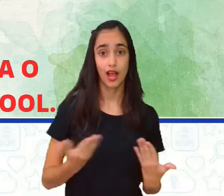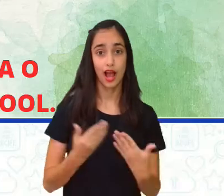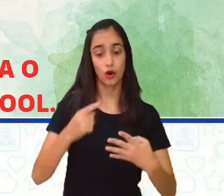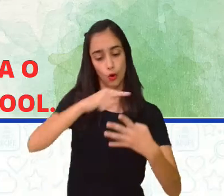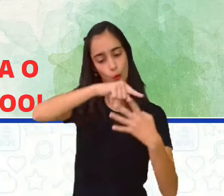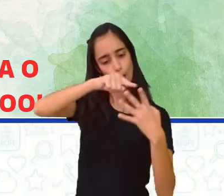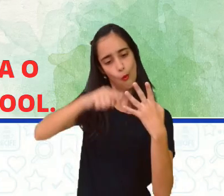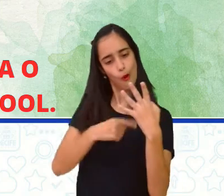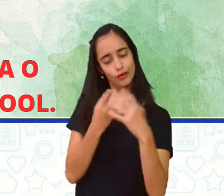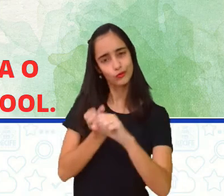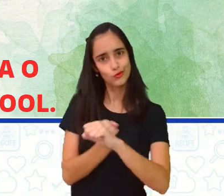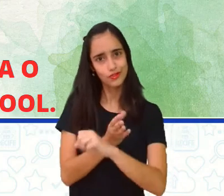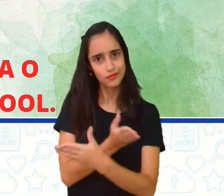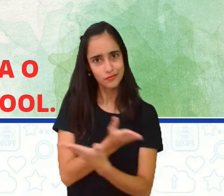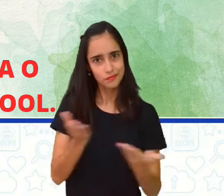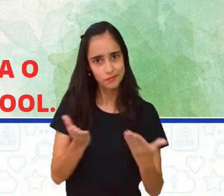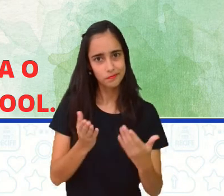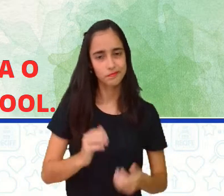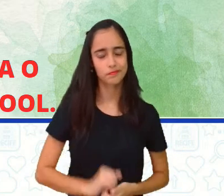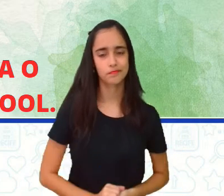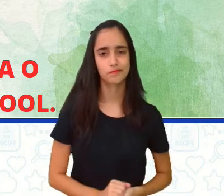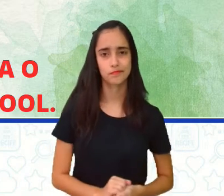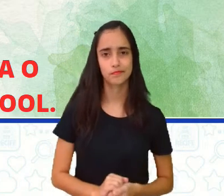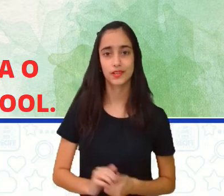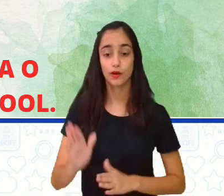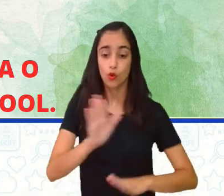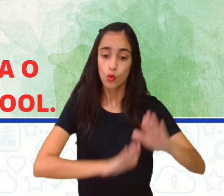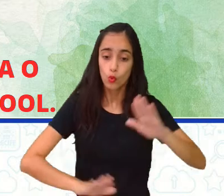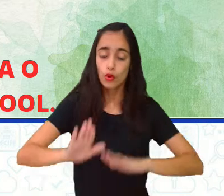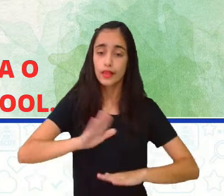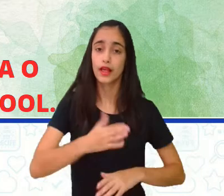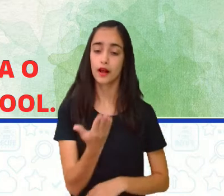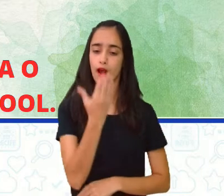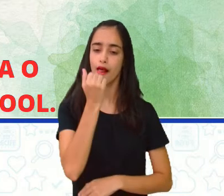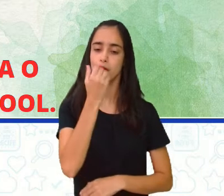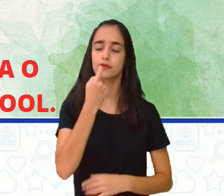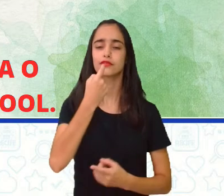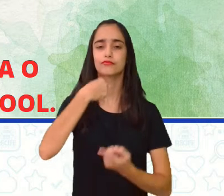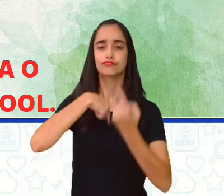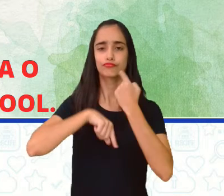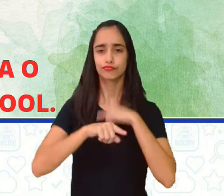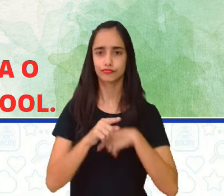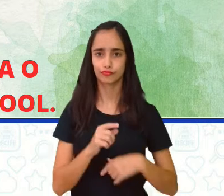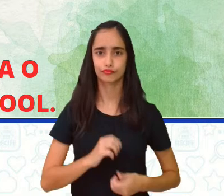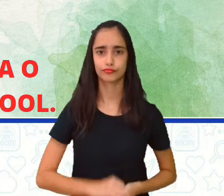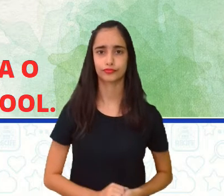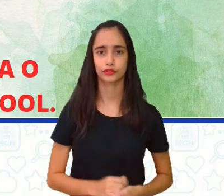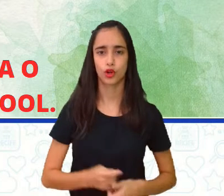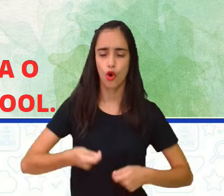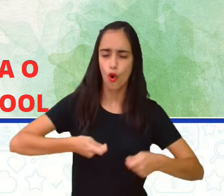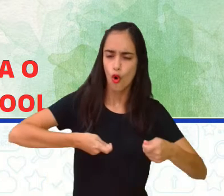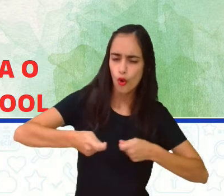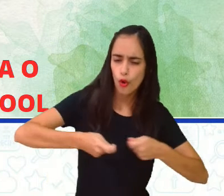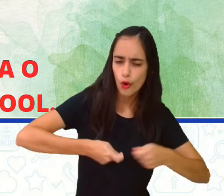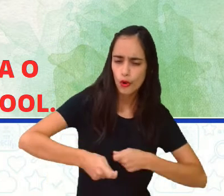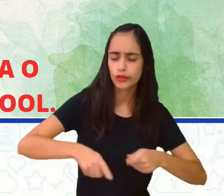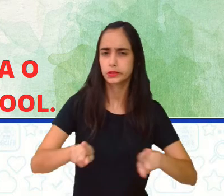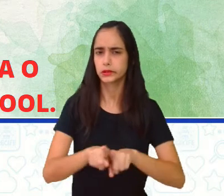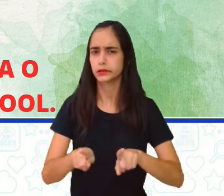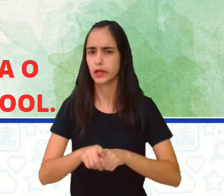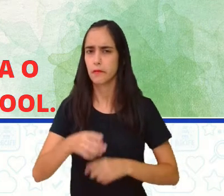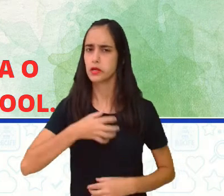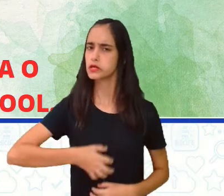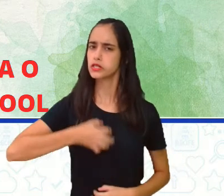imunidade. A primeira, cuide bem de sua alimentação. Segundo, controle o seu estresse,